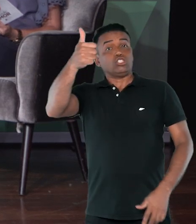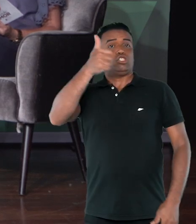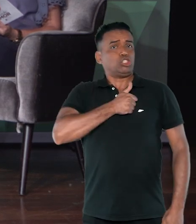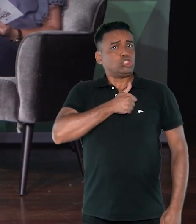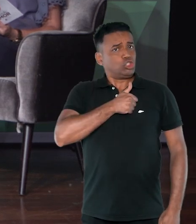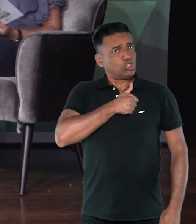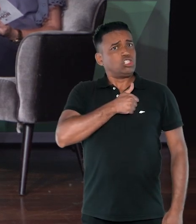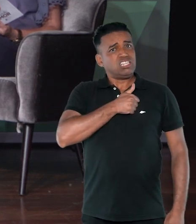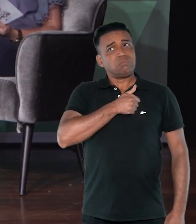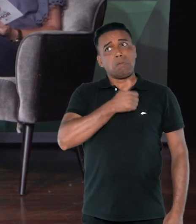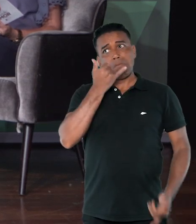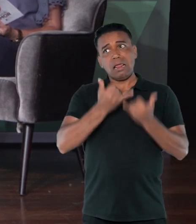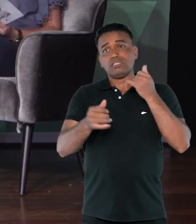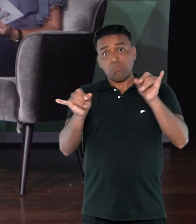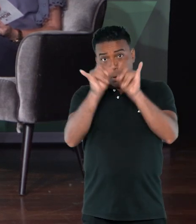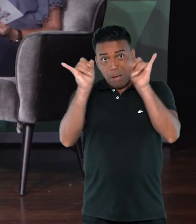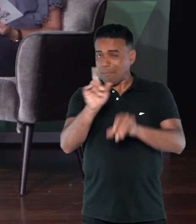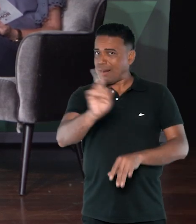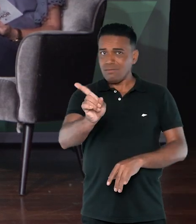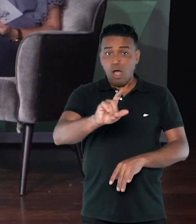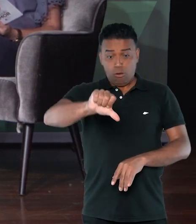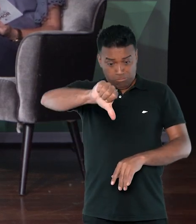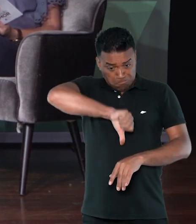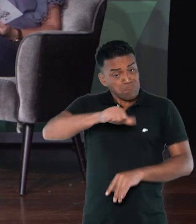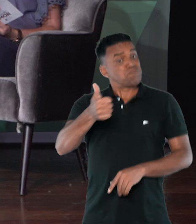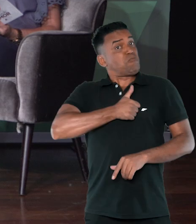mesmo, né? Isso é um aprendizado. A